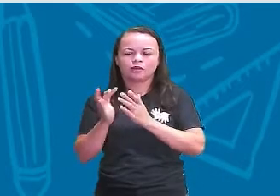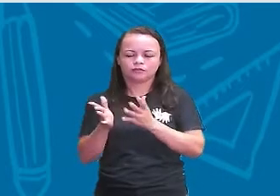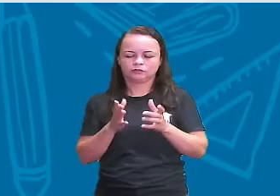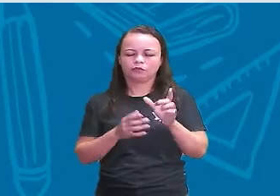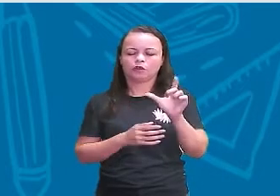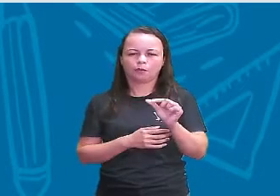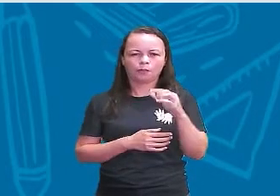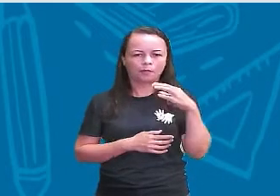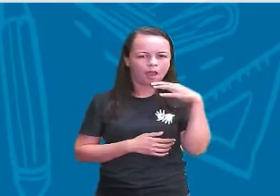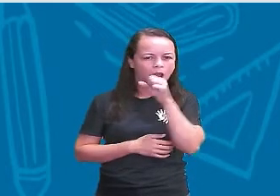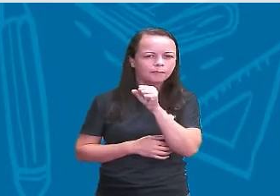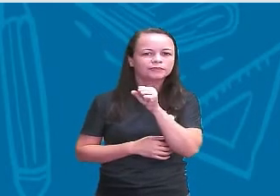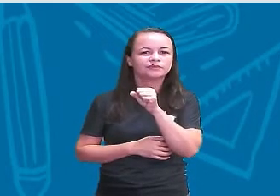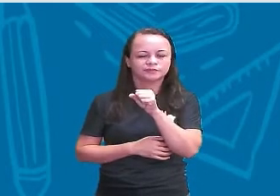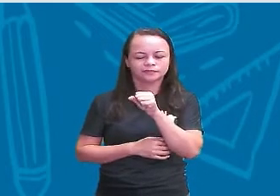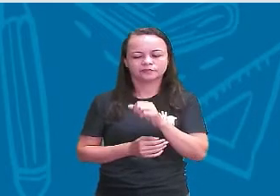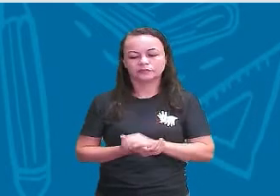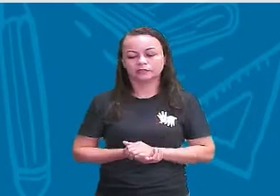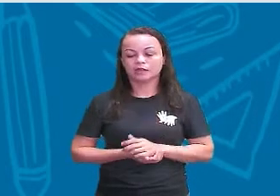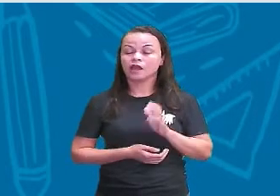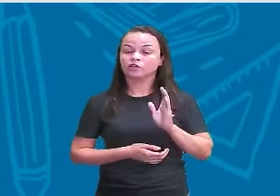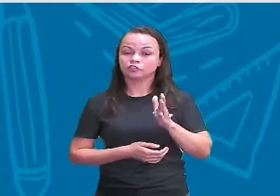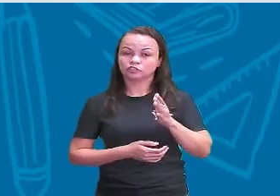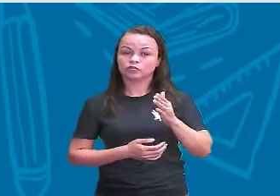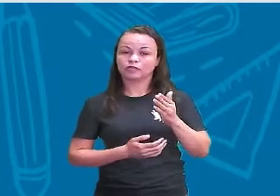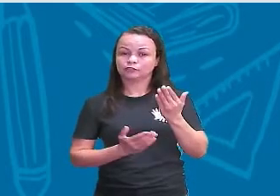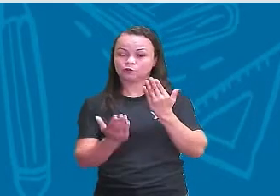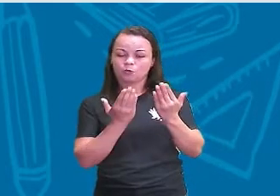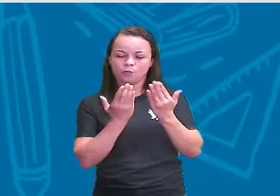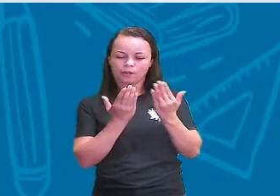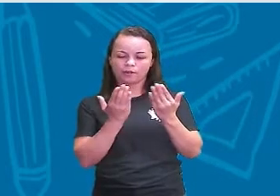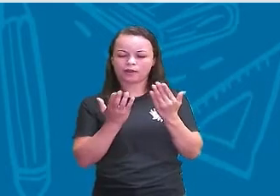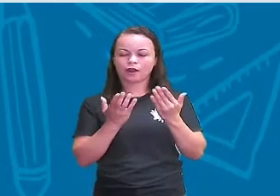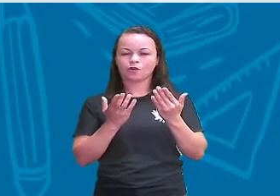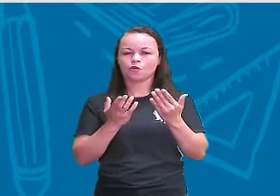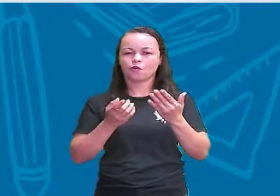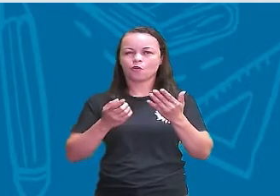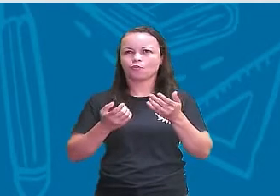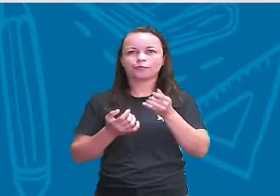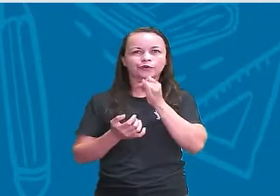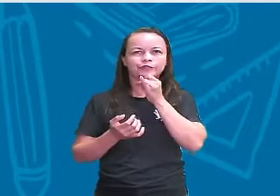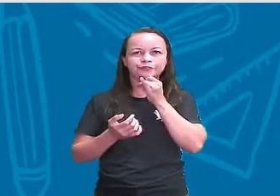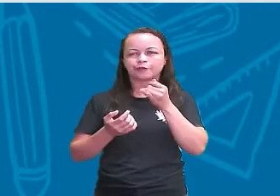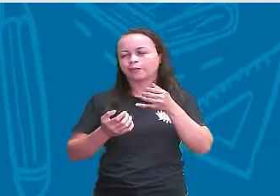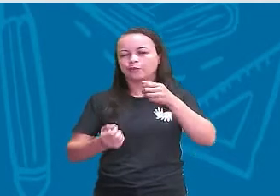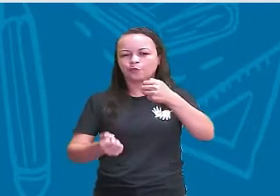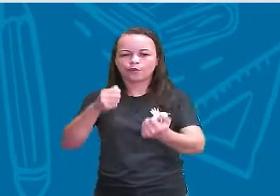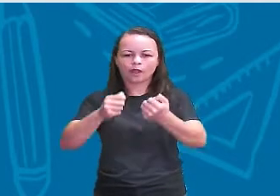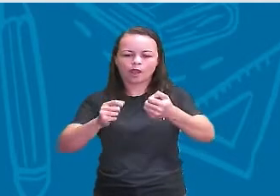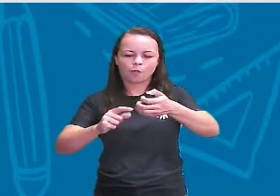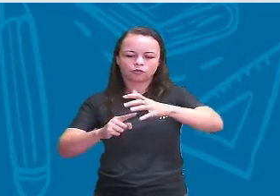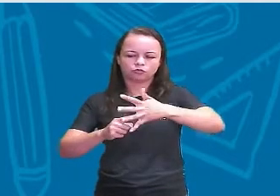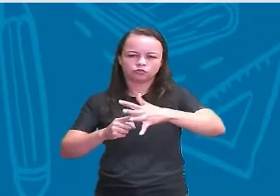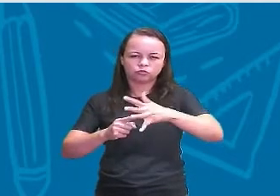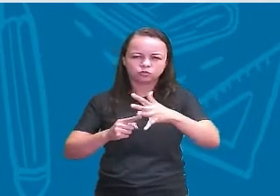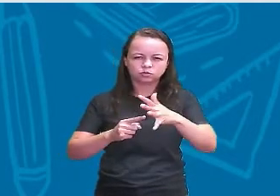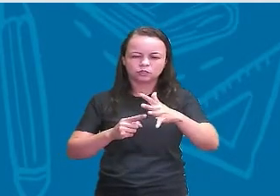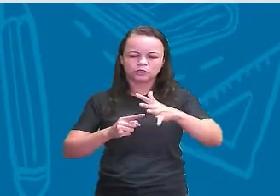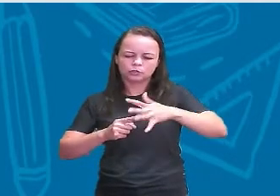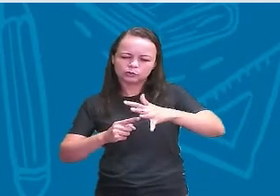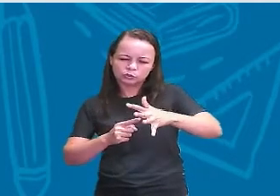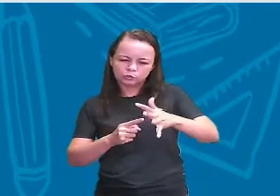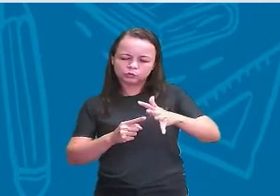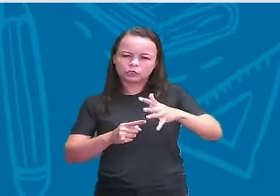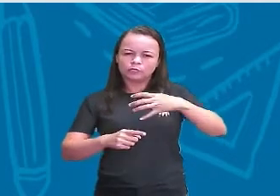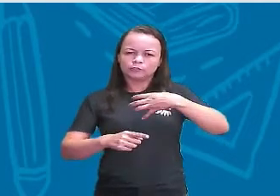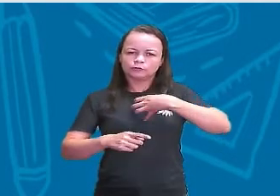dura pouco, certo? Já se a gente comparar com o barulho de um motor de um carro, por exemplo, quando a gente liga o carro, a gente vai ver que